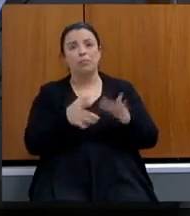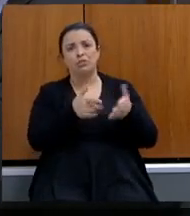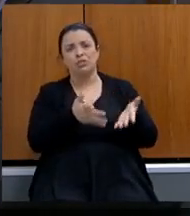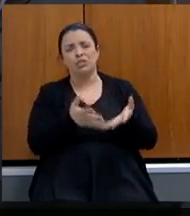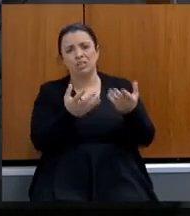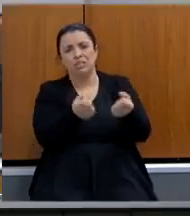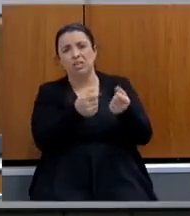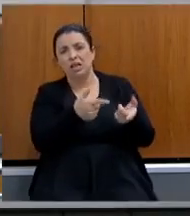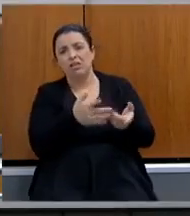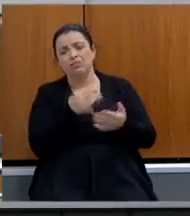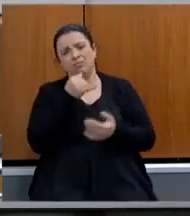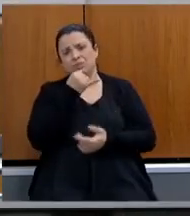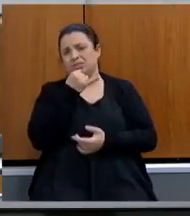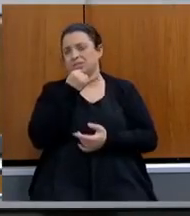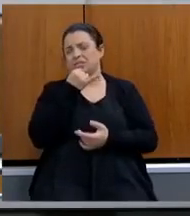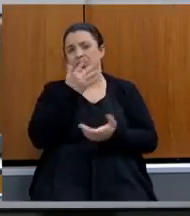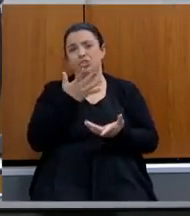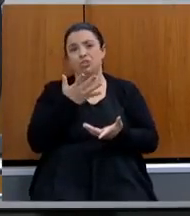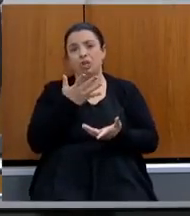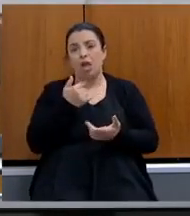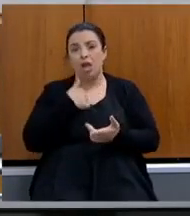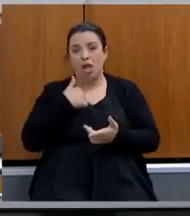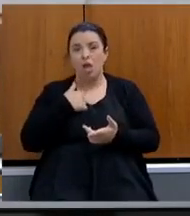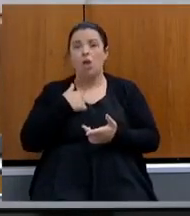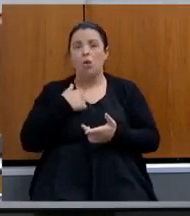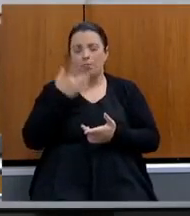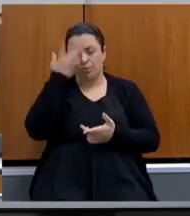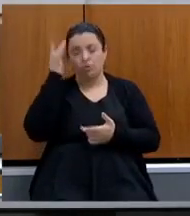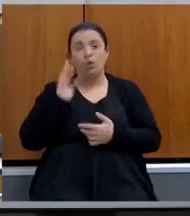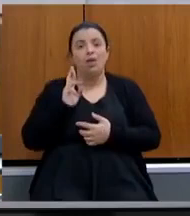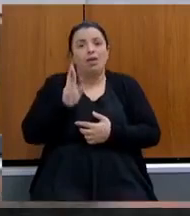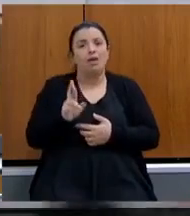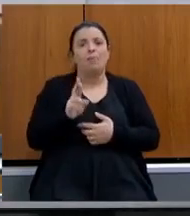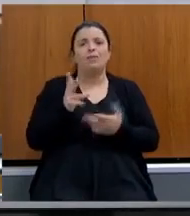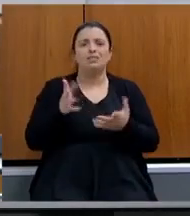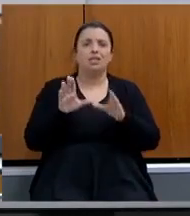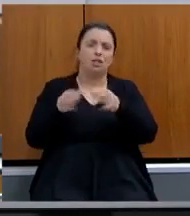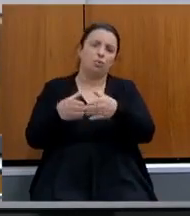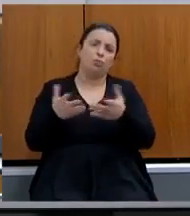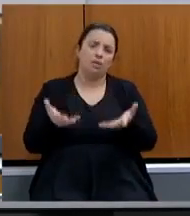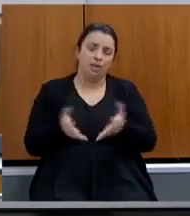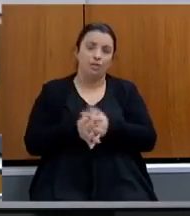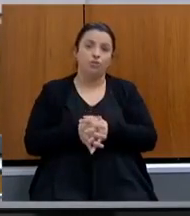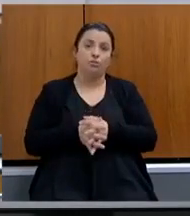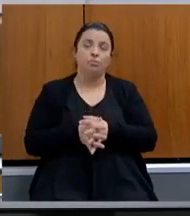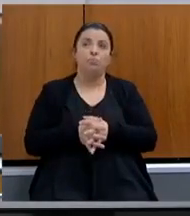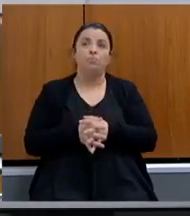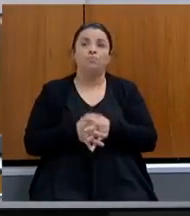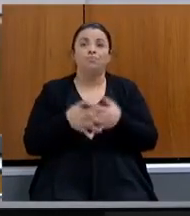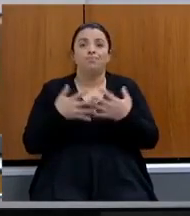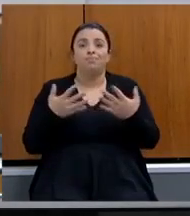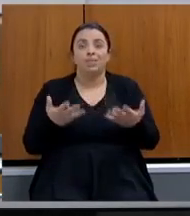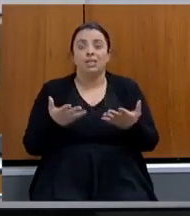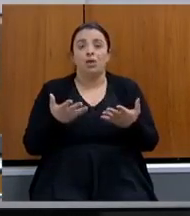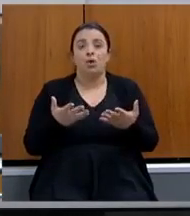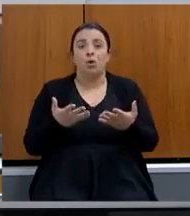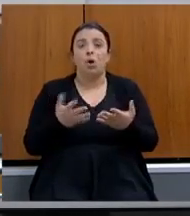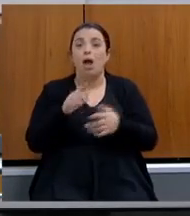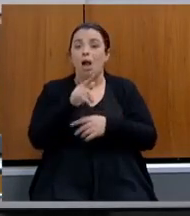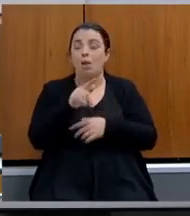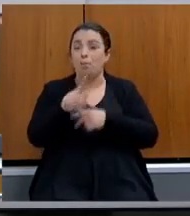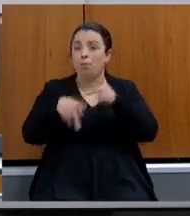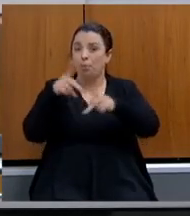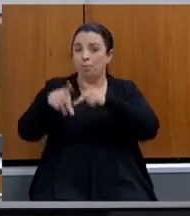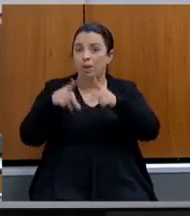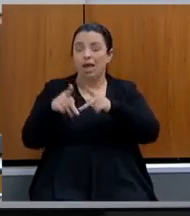realmente muito triste alguém que apresenta ela Já faz um ano e três meses tens aulas presenciais várias ações Popular